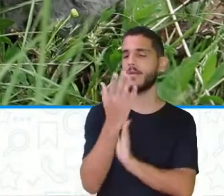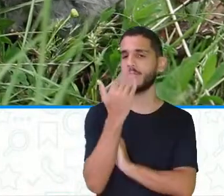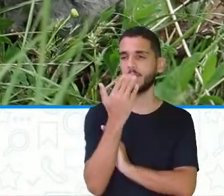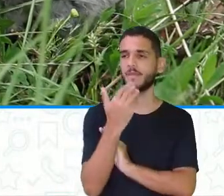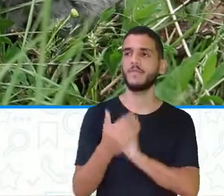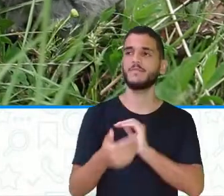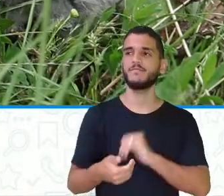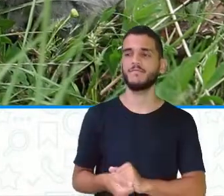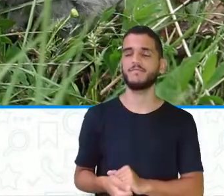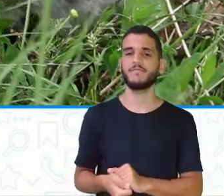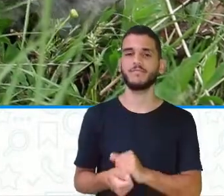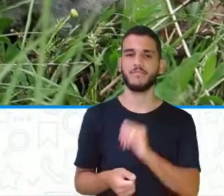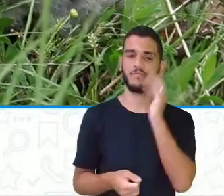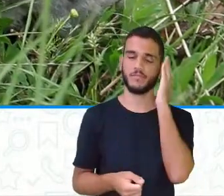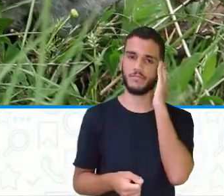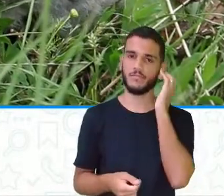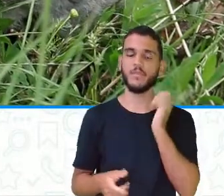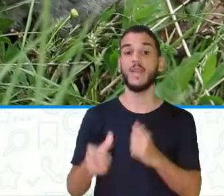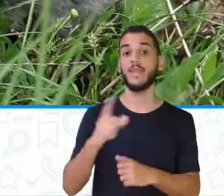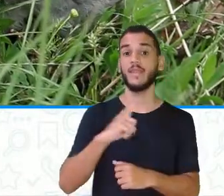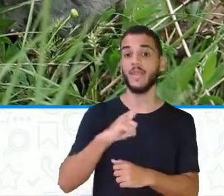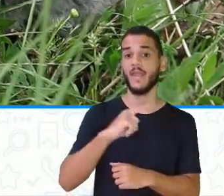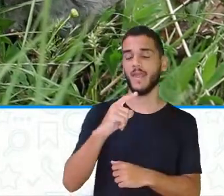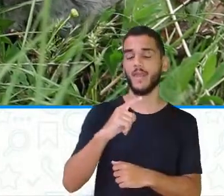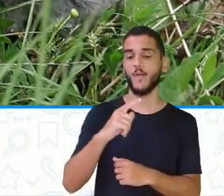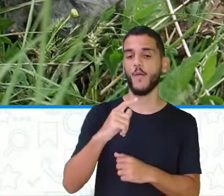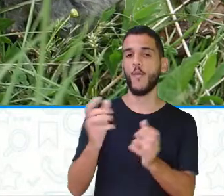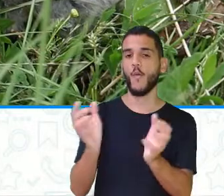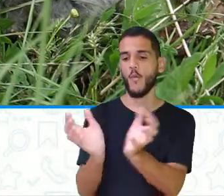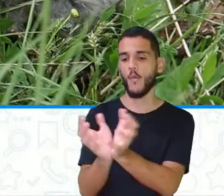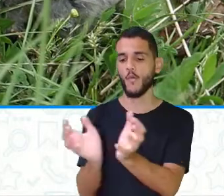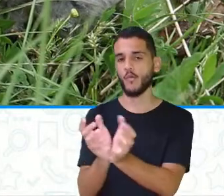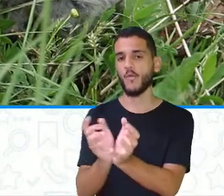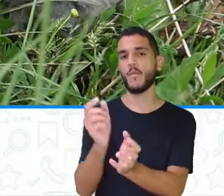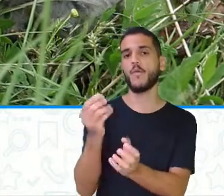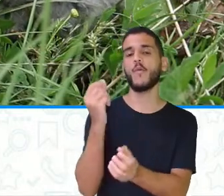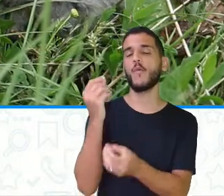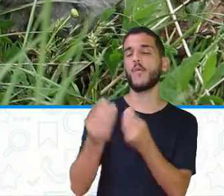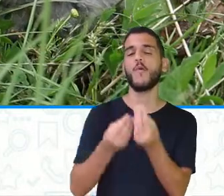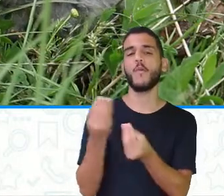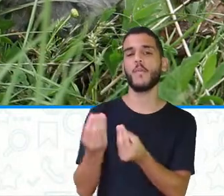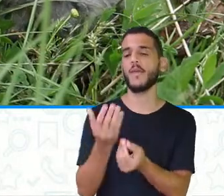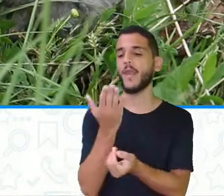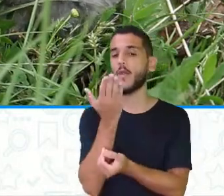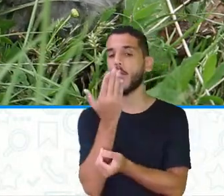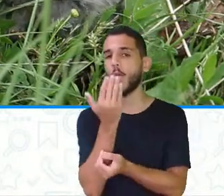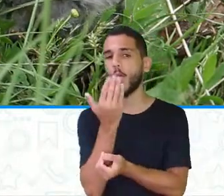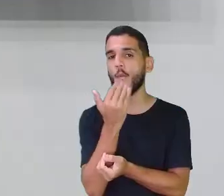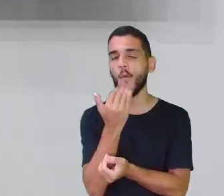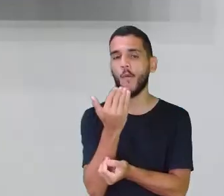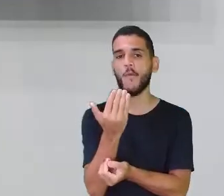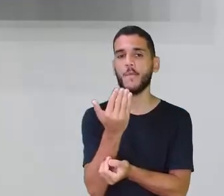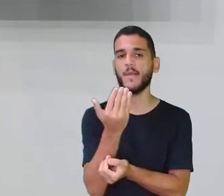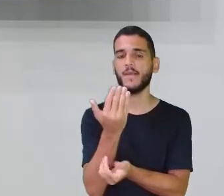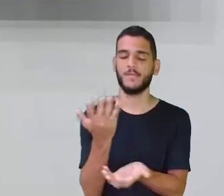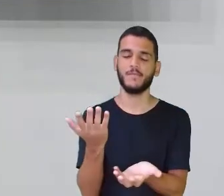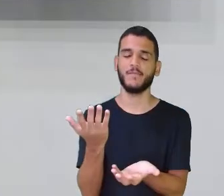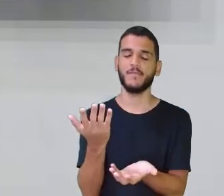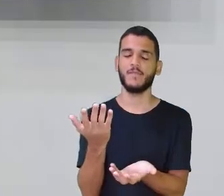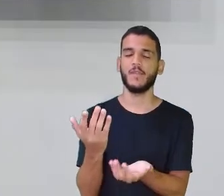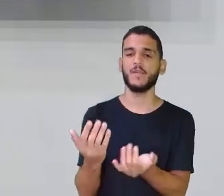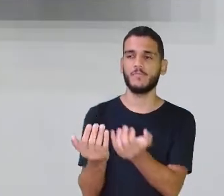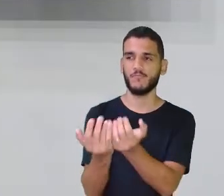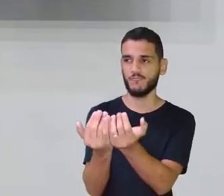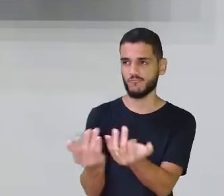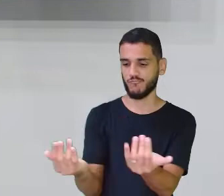gente tem os seres que consomem esses seres, os produtores, que são os consumidores primários, como a gente está vendo